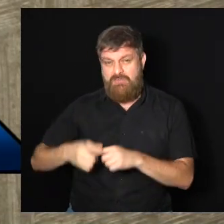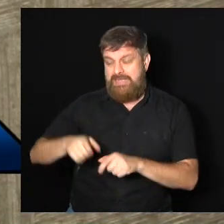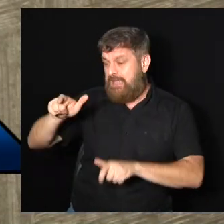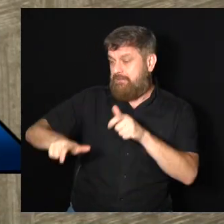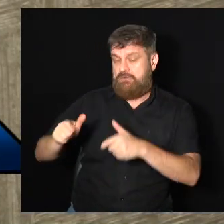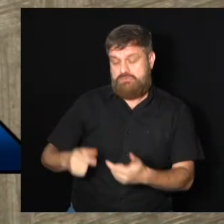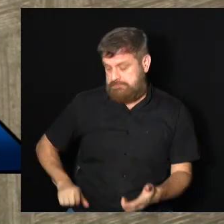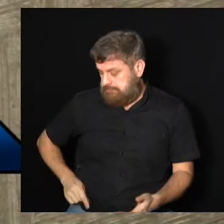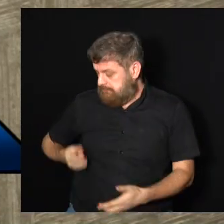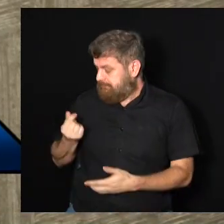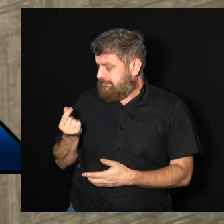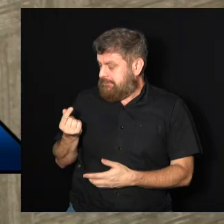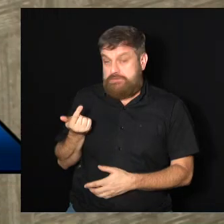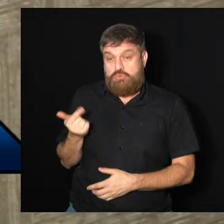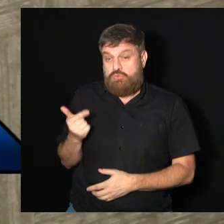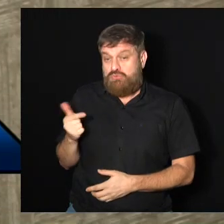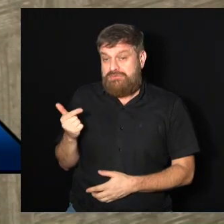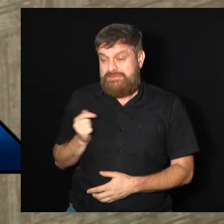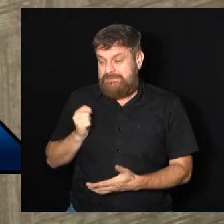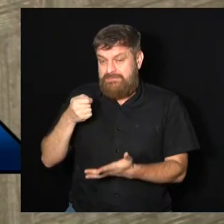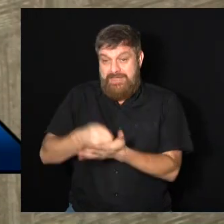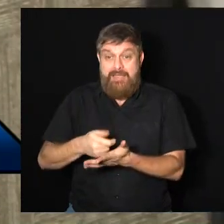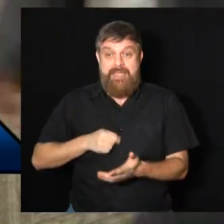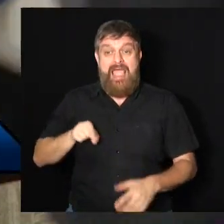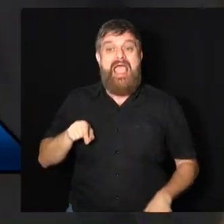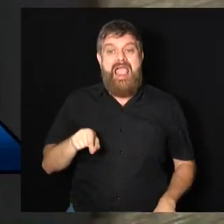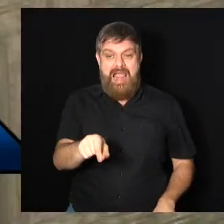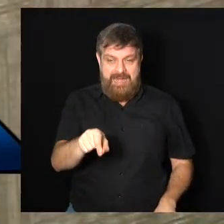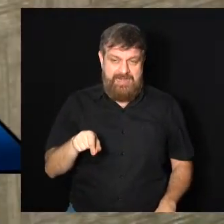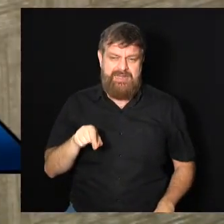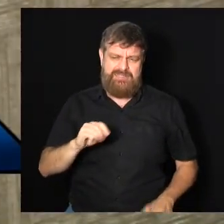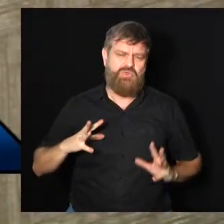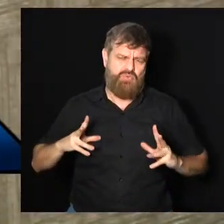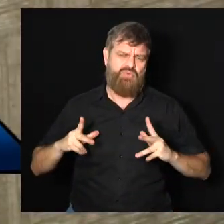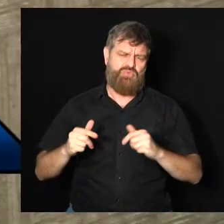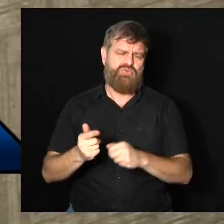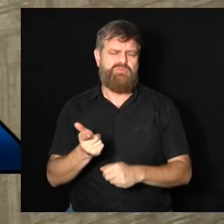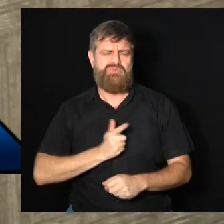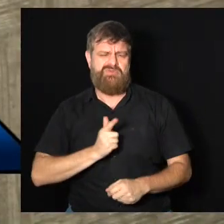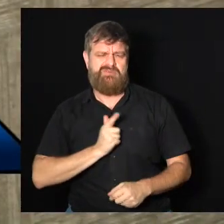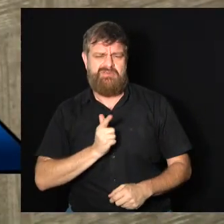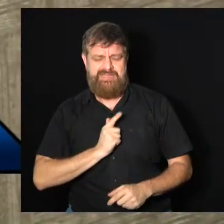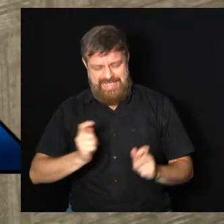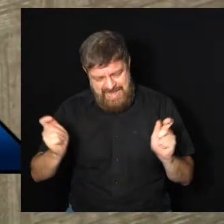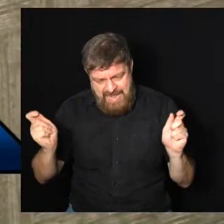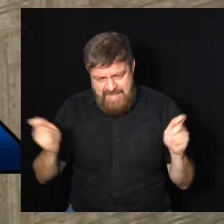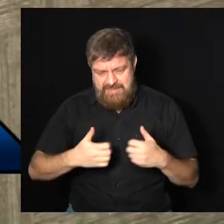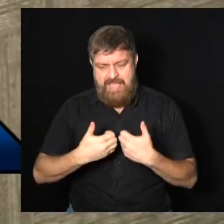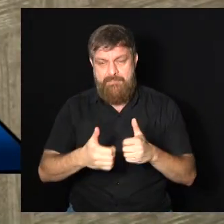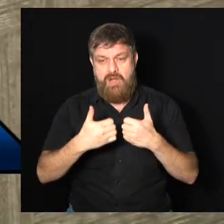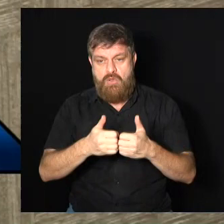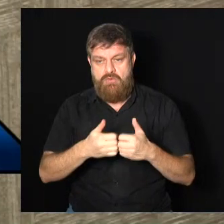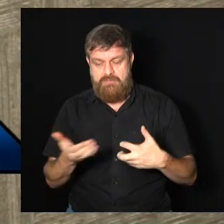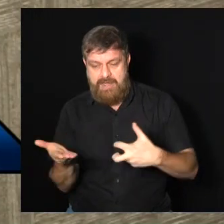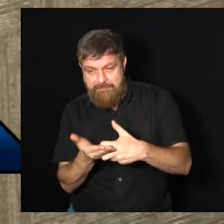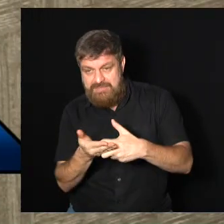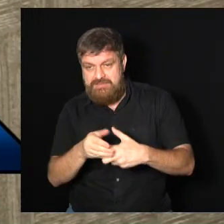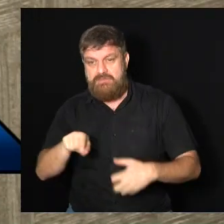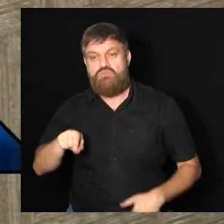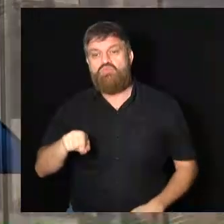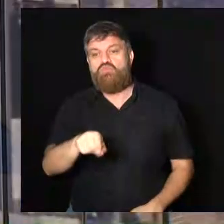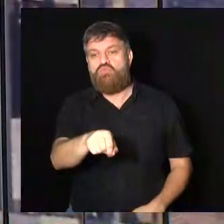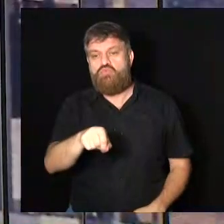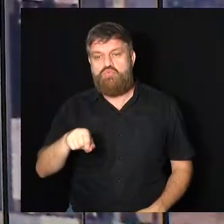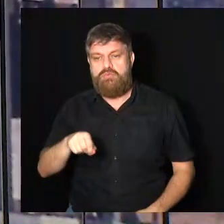com dinheiro no bolso, um dinheiro trocado, mas tem o cartão, todos têm o cartão para que consiga fazer o pagamento da sua